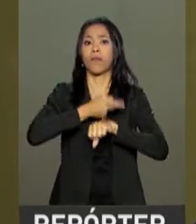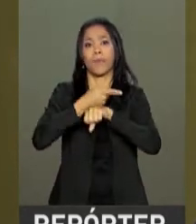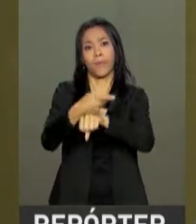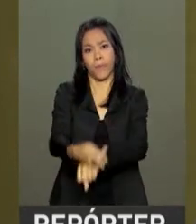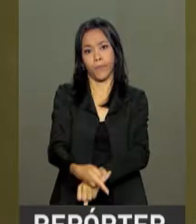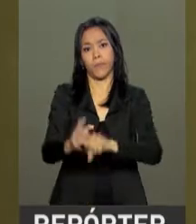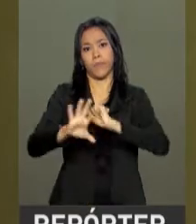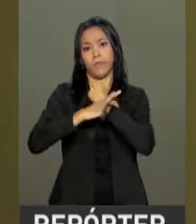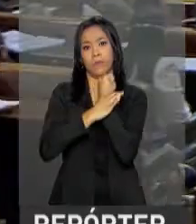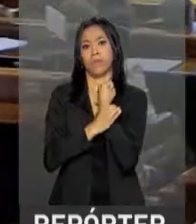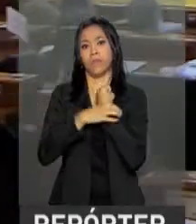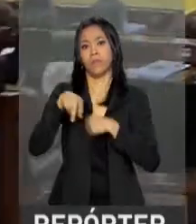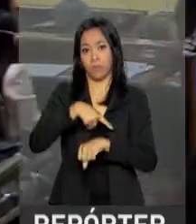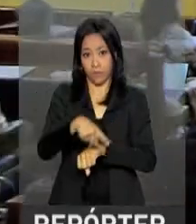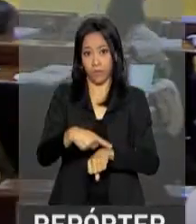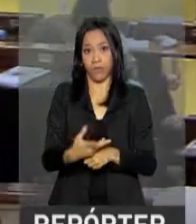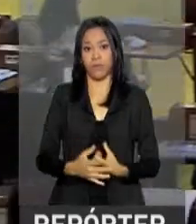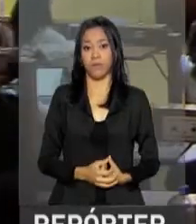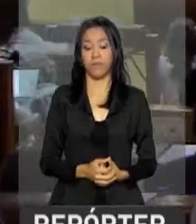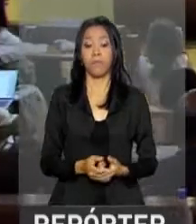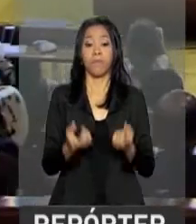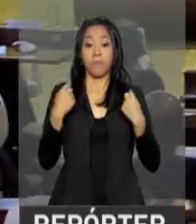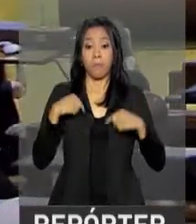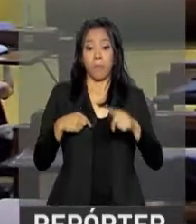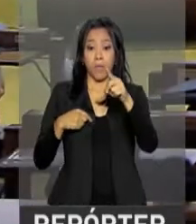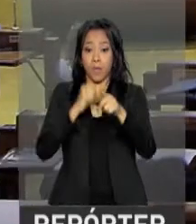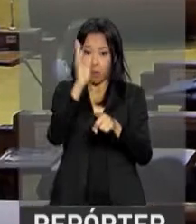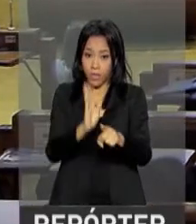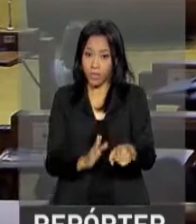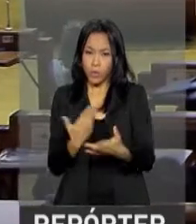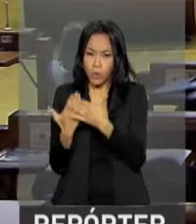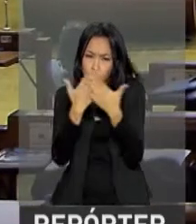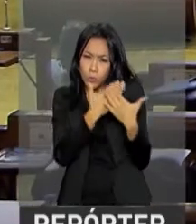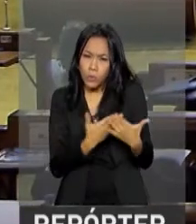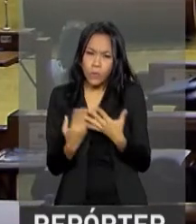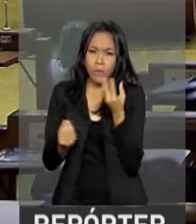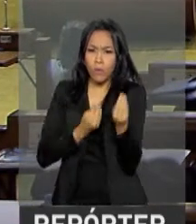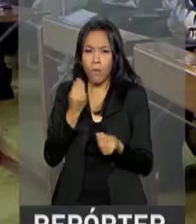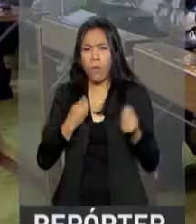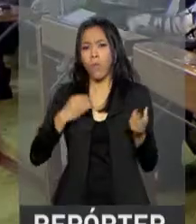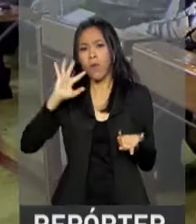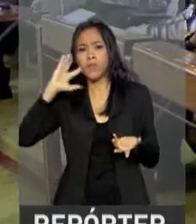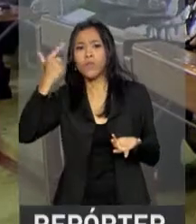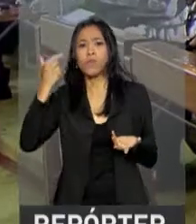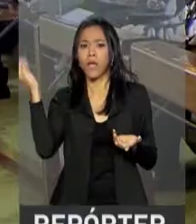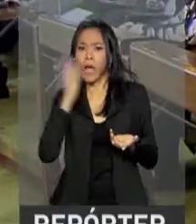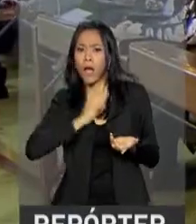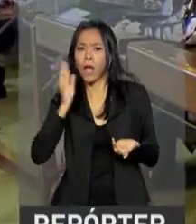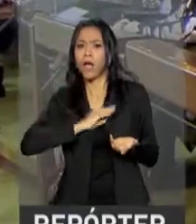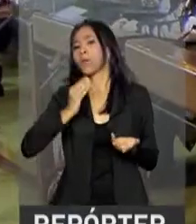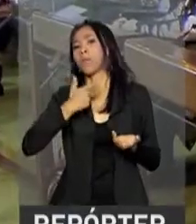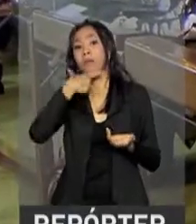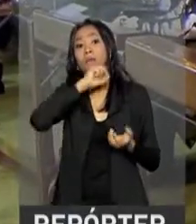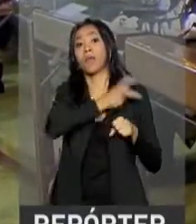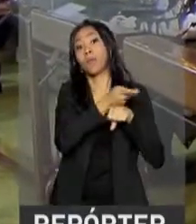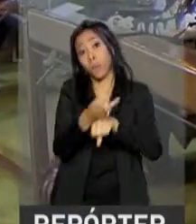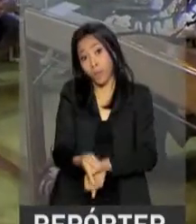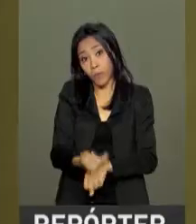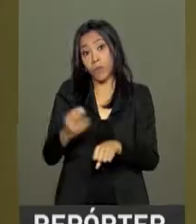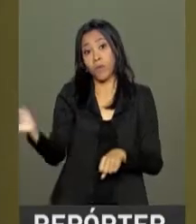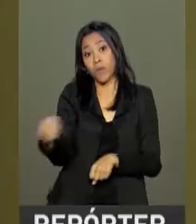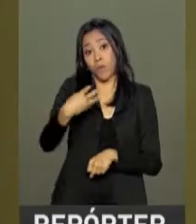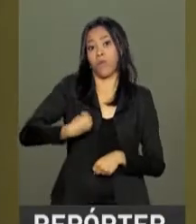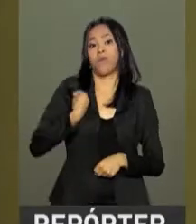nosso país e o brasil estuda medidas para dar maior rapidez e segurança para quem busca uma nova vida no nosso país